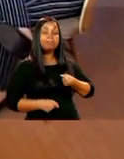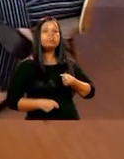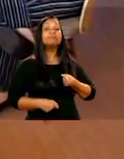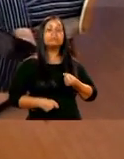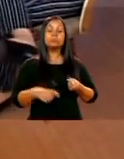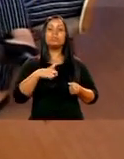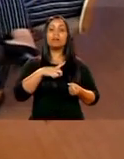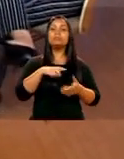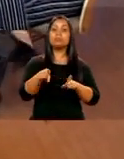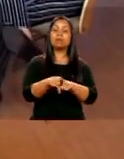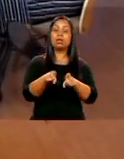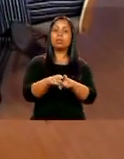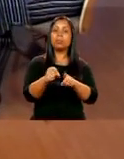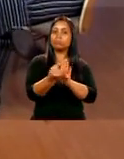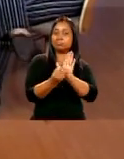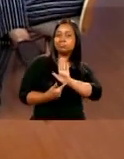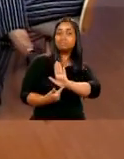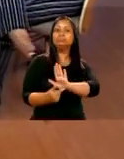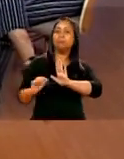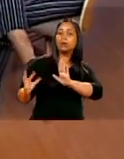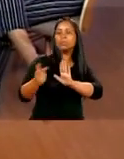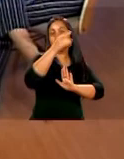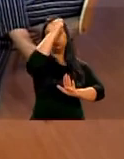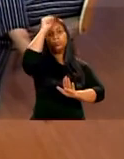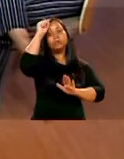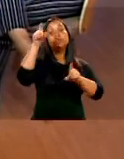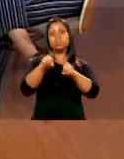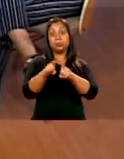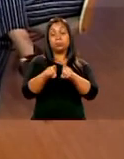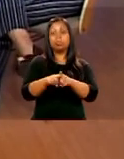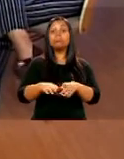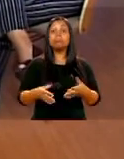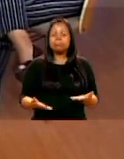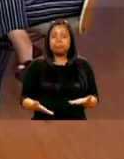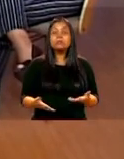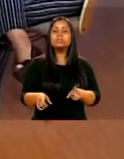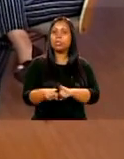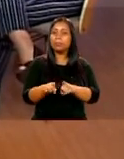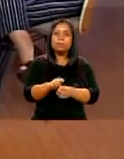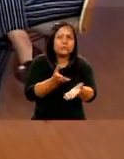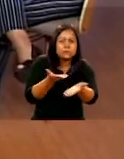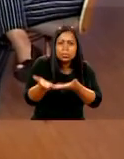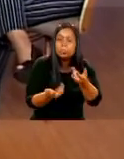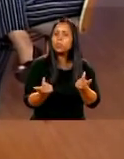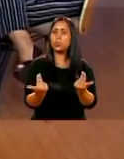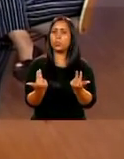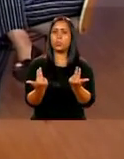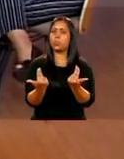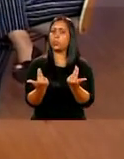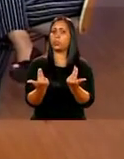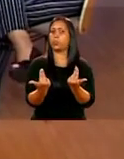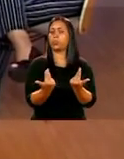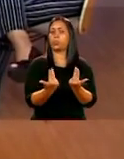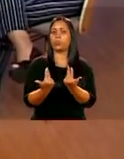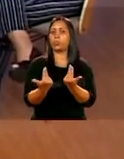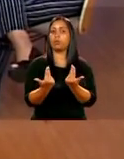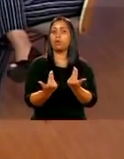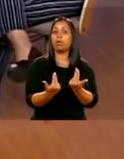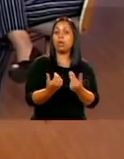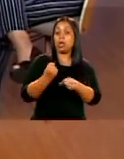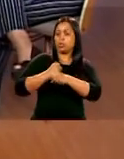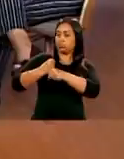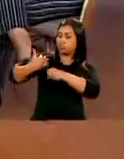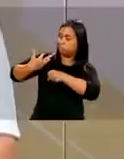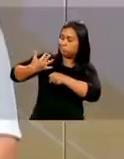Sim. Temos a prestação de conta para todas essas prefeituras também. Sim. Né? O mesmo tratamento que é oferecido, né? De